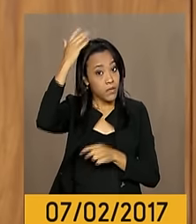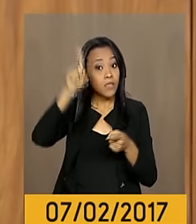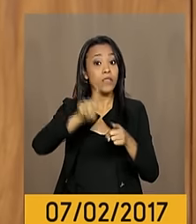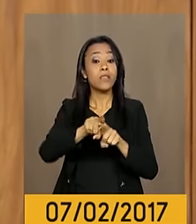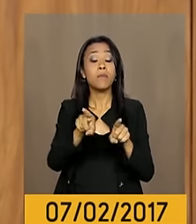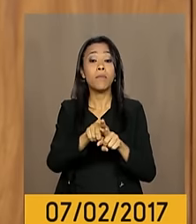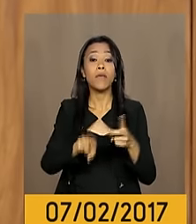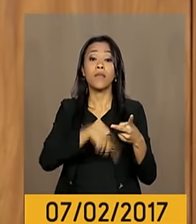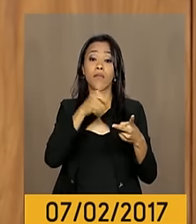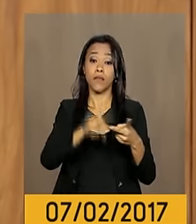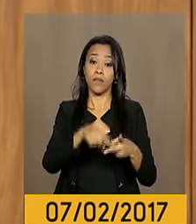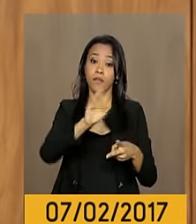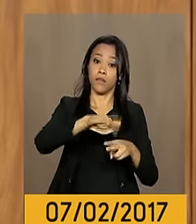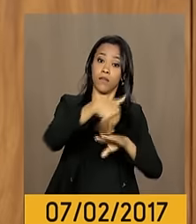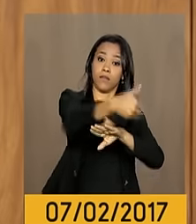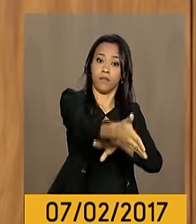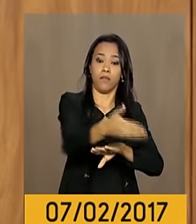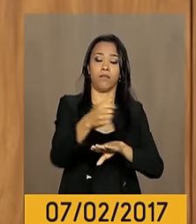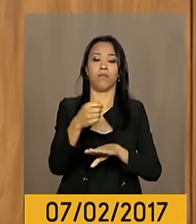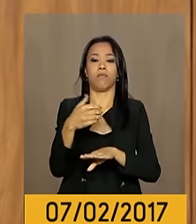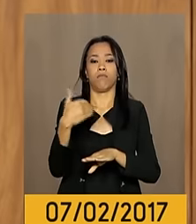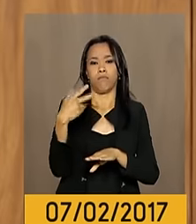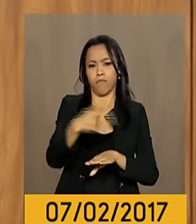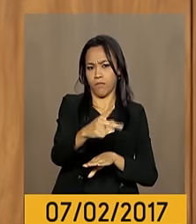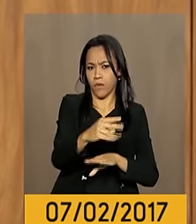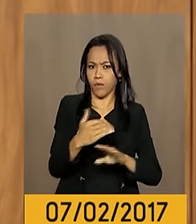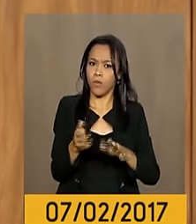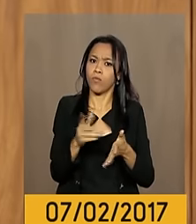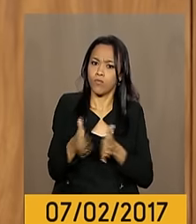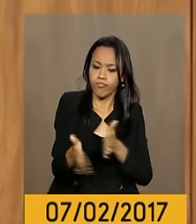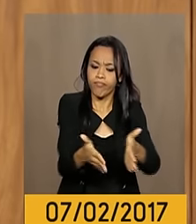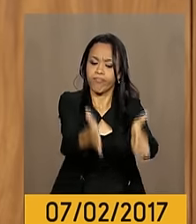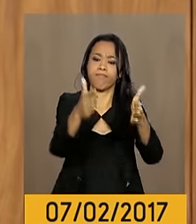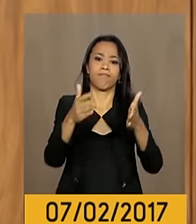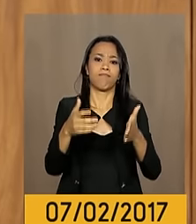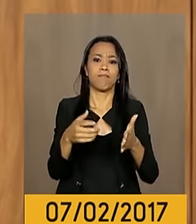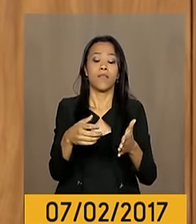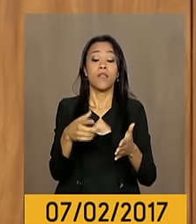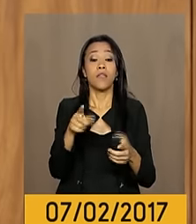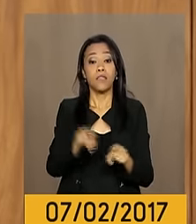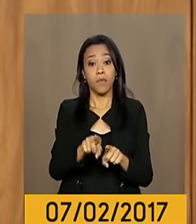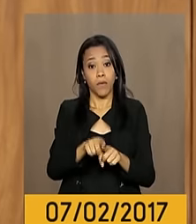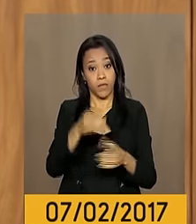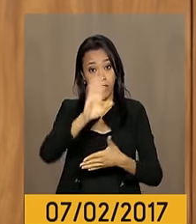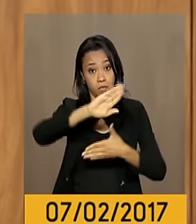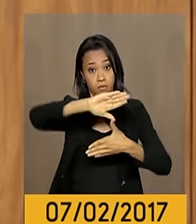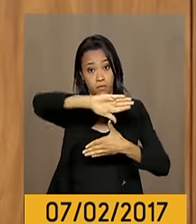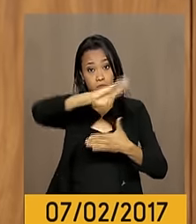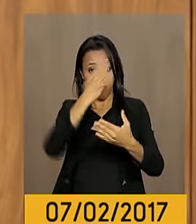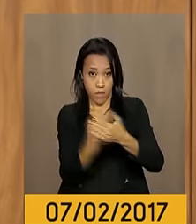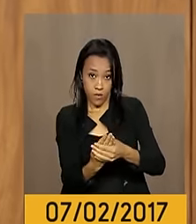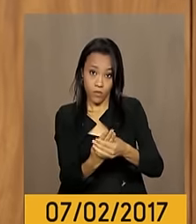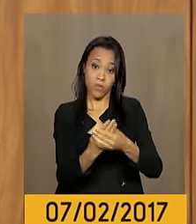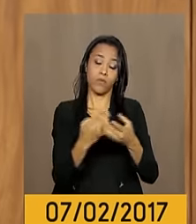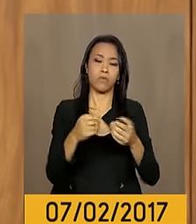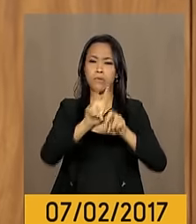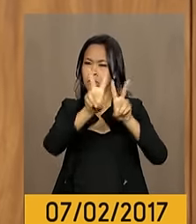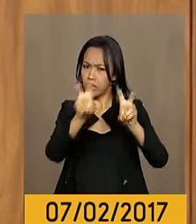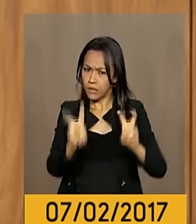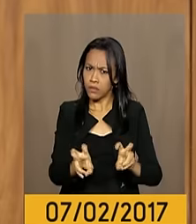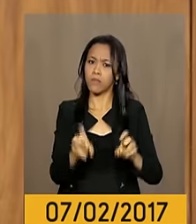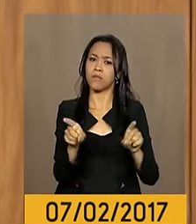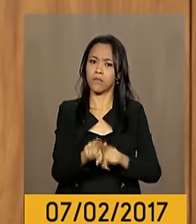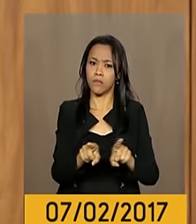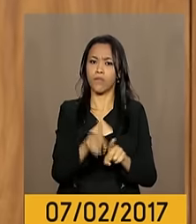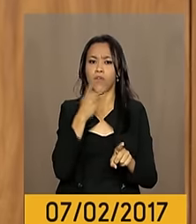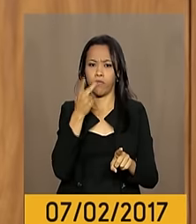como presidente prore do mercul E daí Porque muitas matérias ao mercul